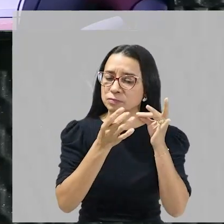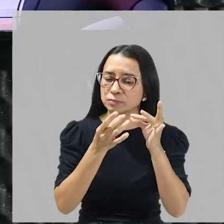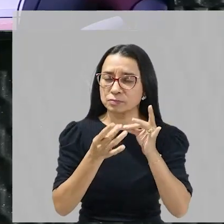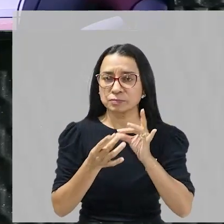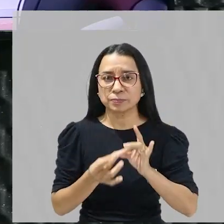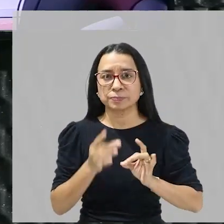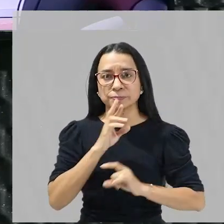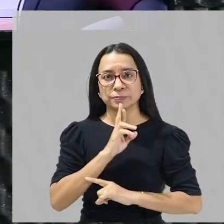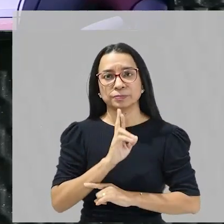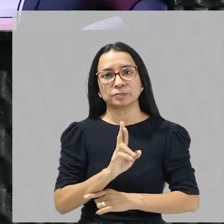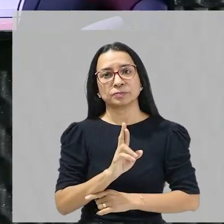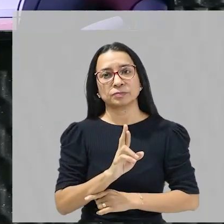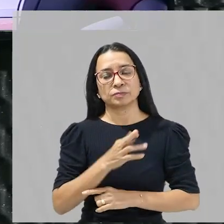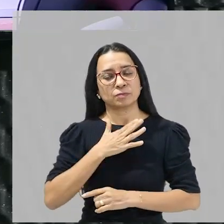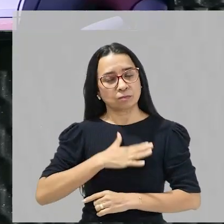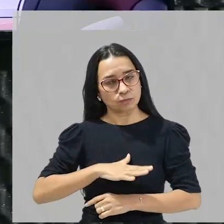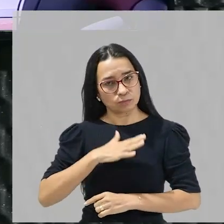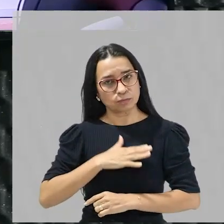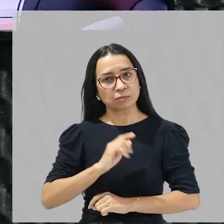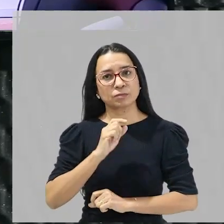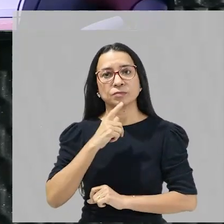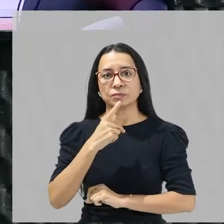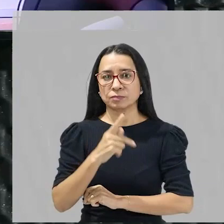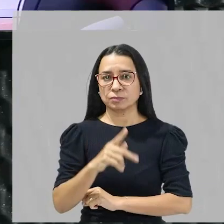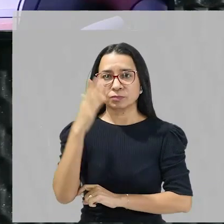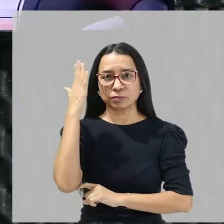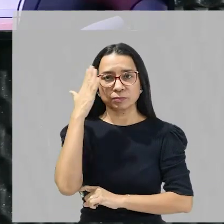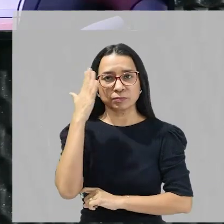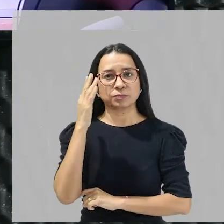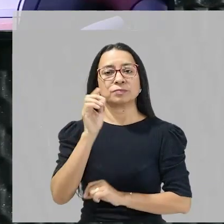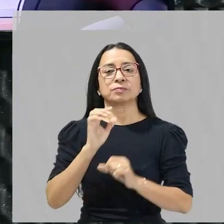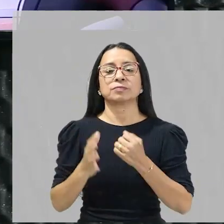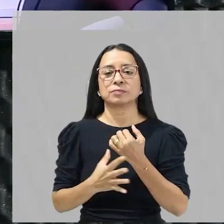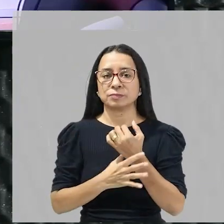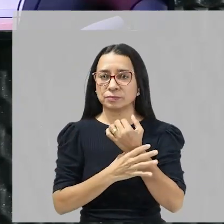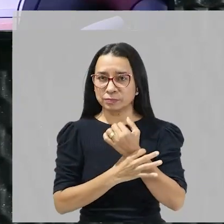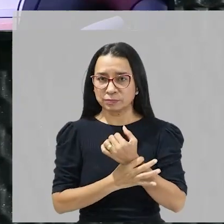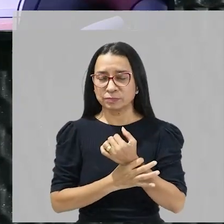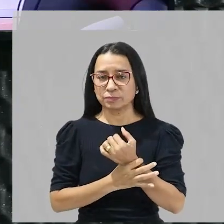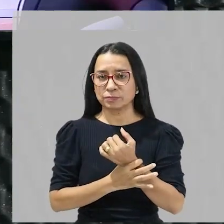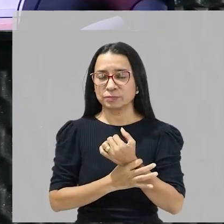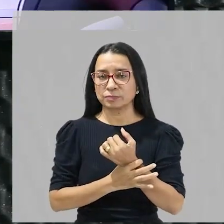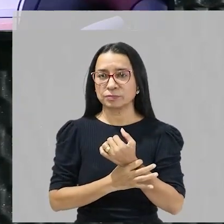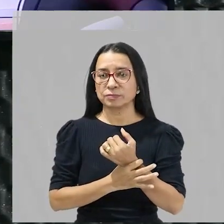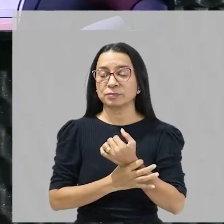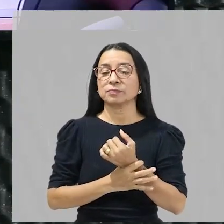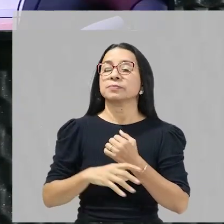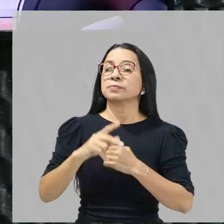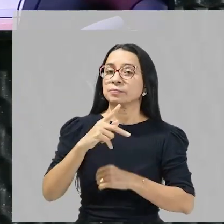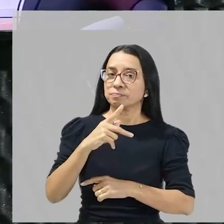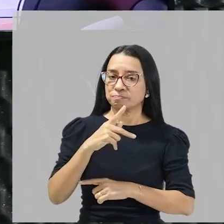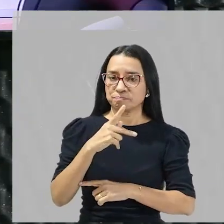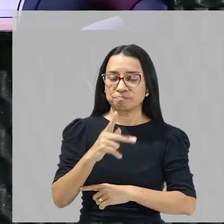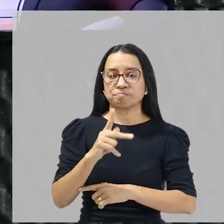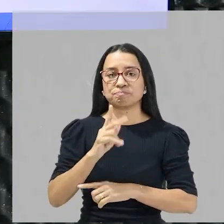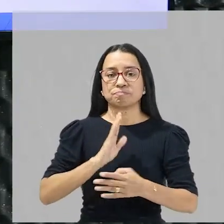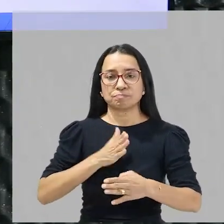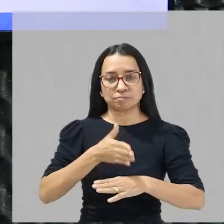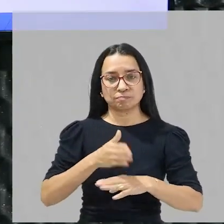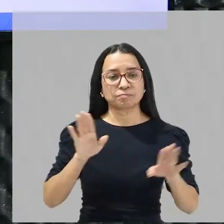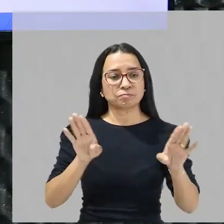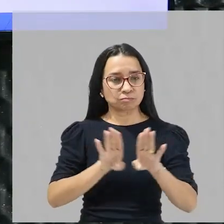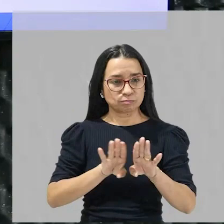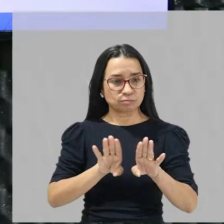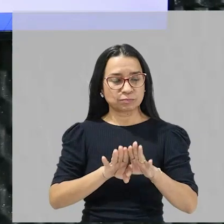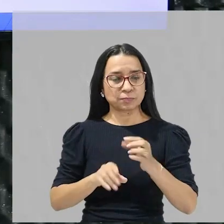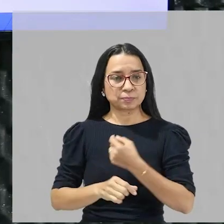resolução, fica tranquilo que a tua compreensão é garantida e a tua aprovação também, tá? Então, vamos começar. Você